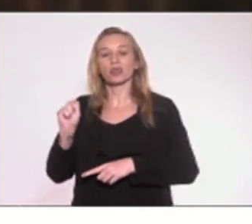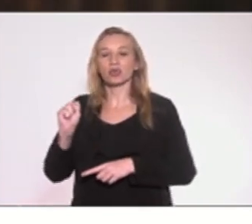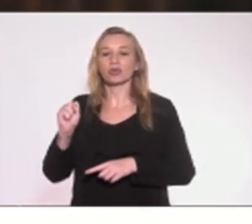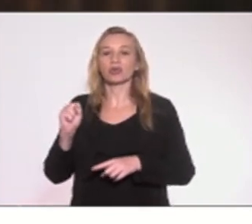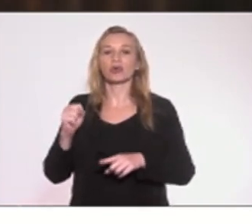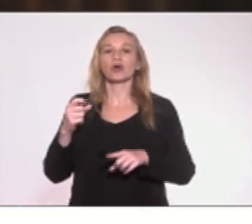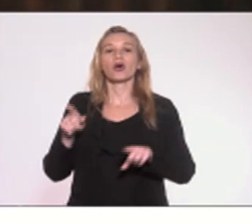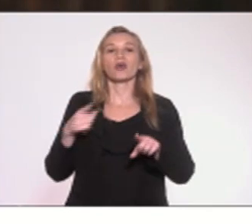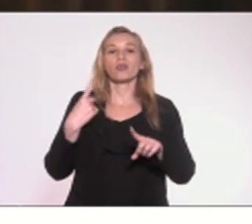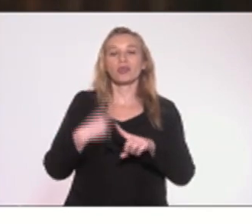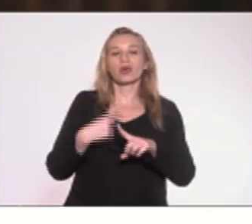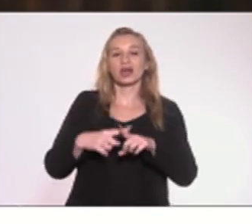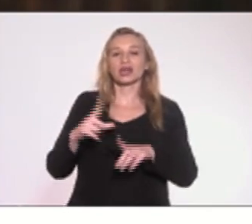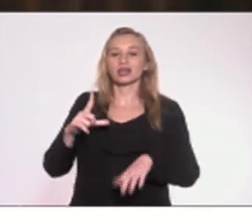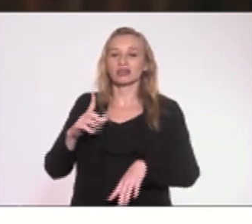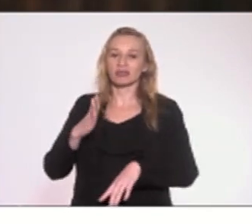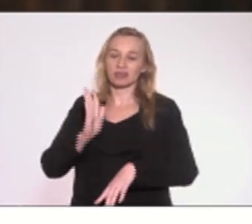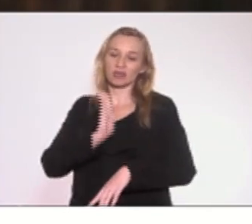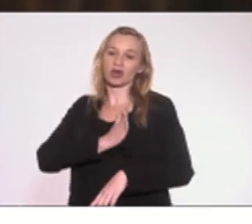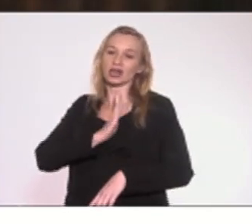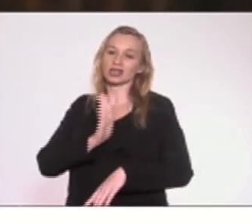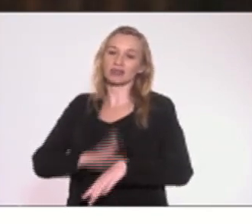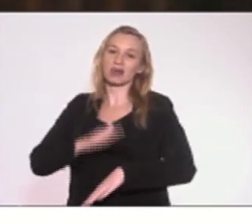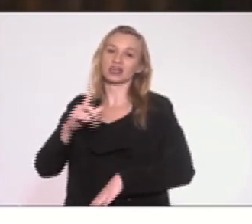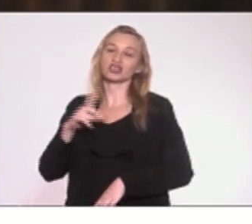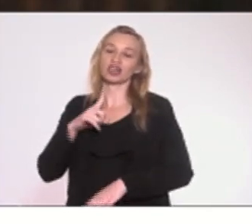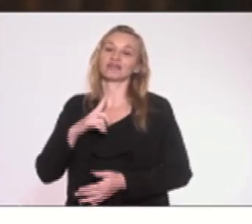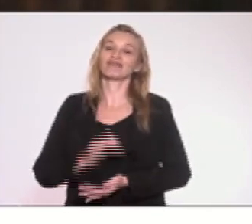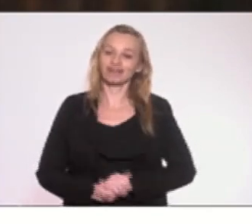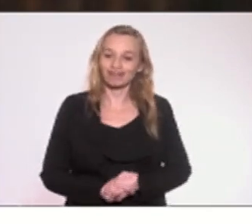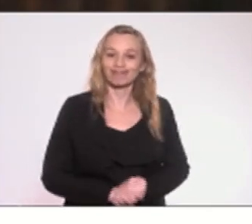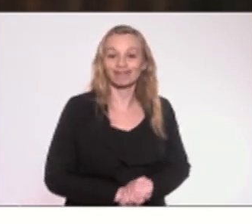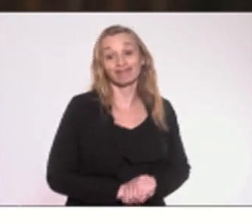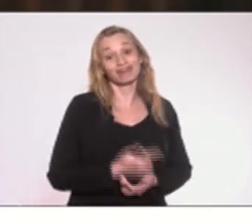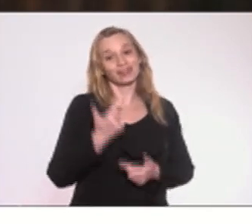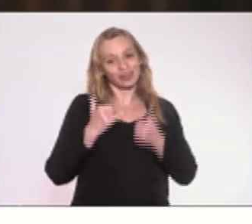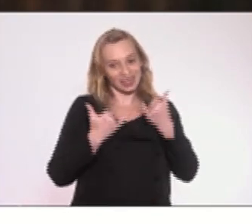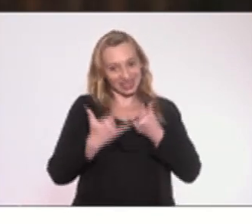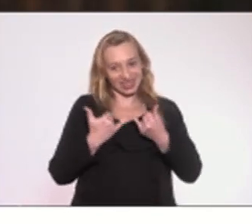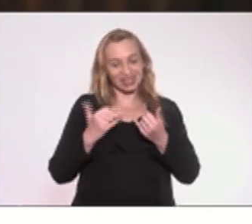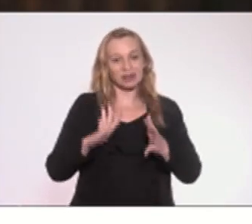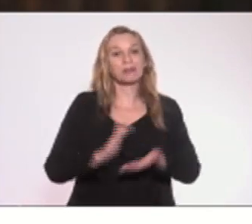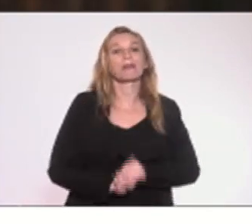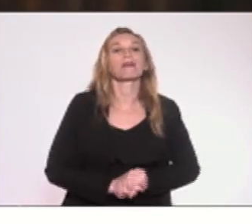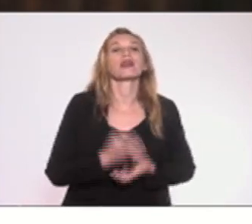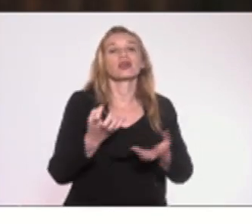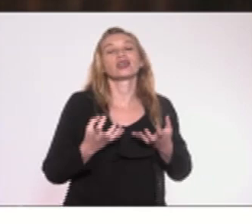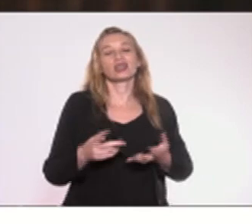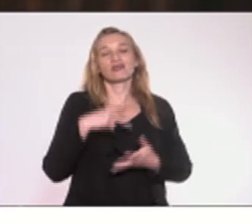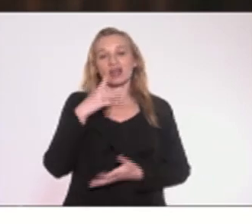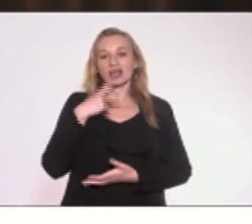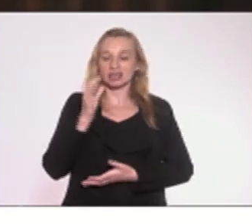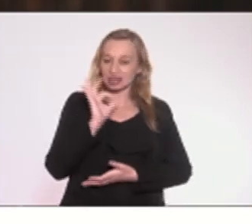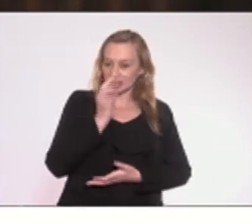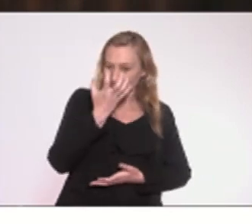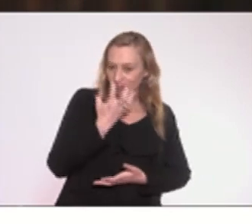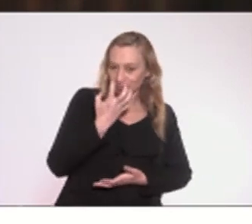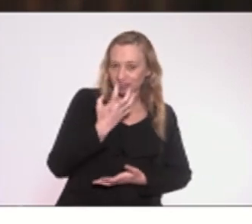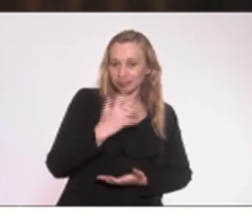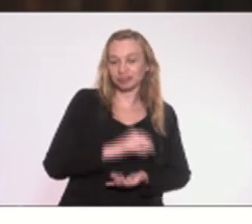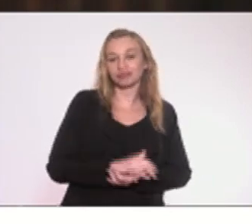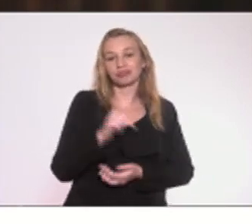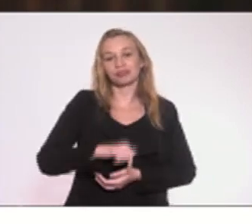Brincadeira. Mas, enfim. Então, o que eu queria que ficasse muito claro aqui, ressaltar